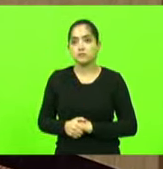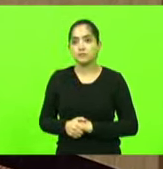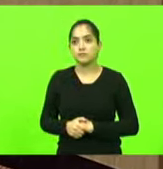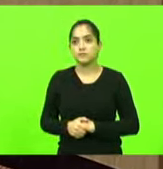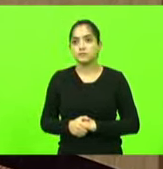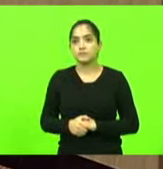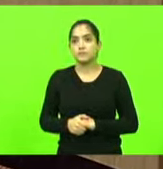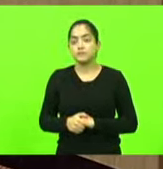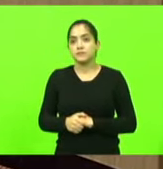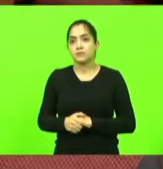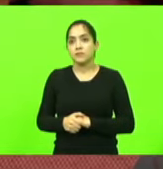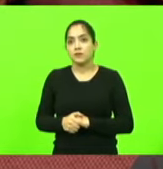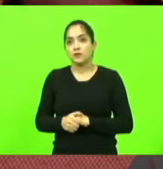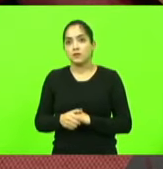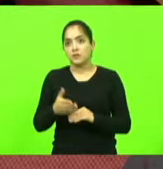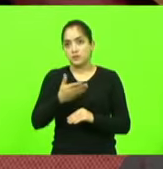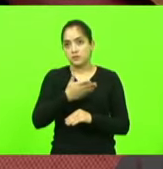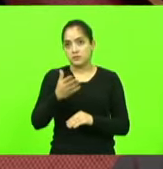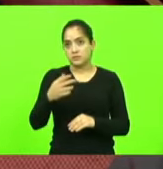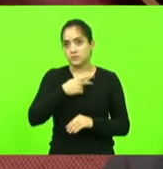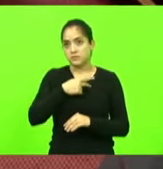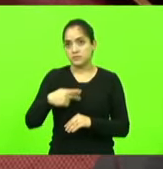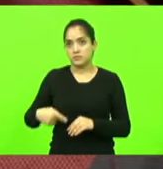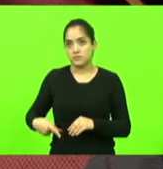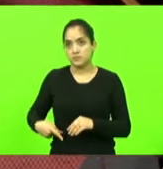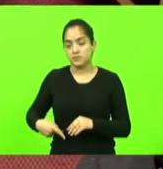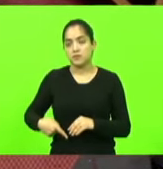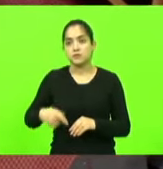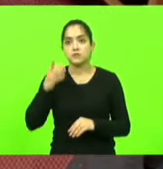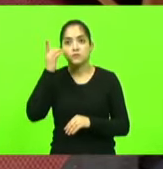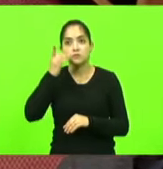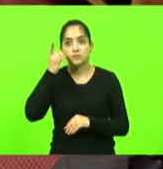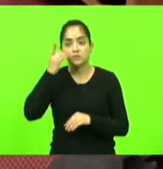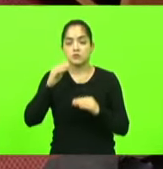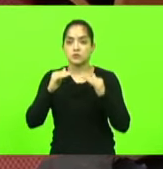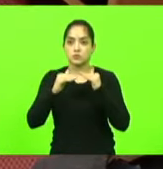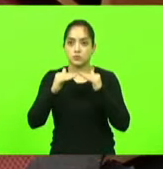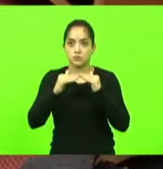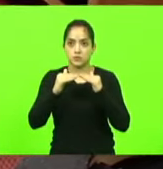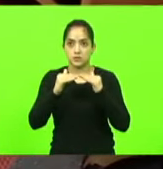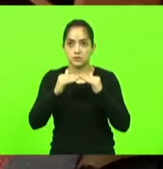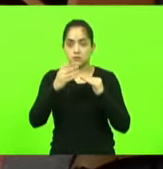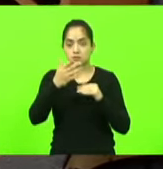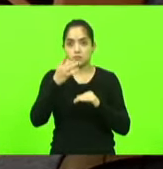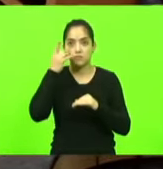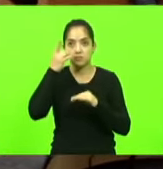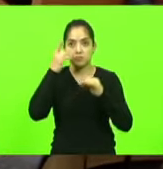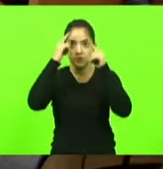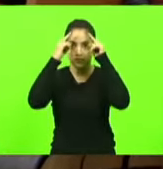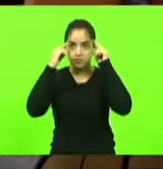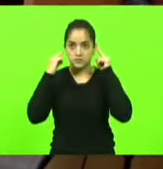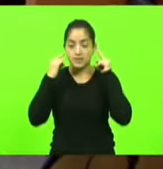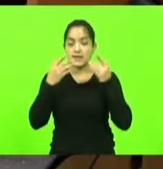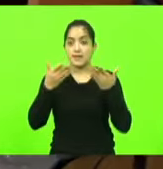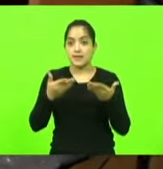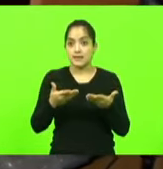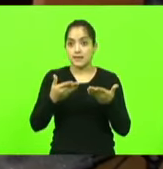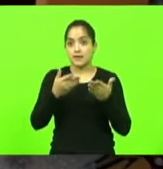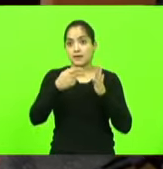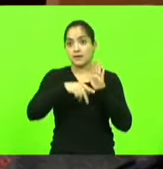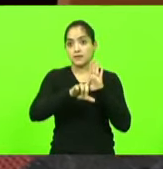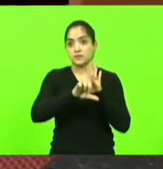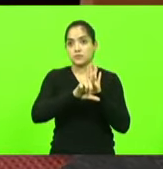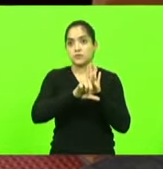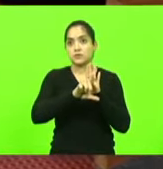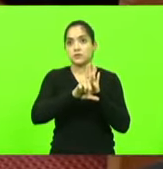Obrigado, senhor presidente, senhores deputados, senhoras deputadas, só para concordar com o deputado Sareta, de que esse projeto aqui é